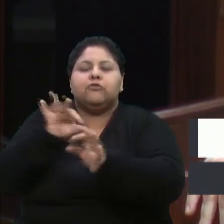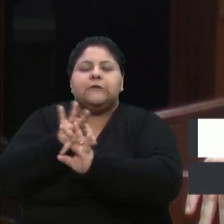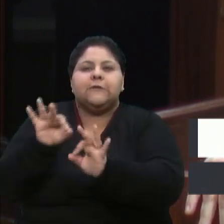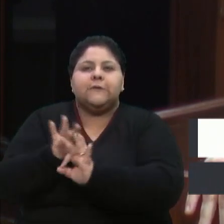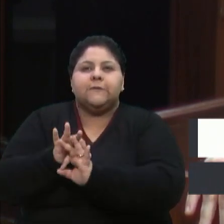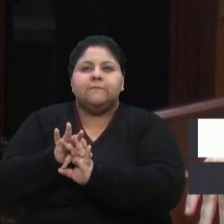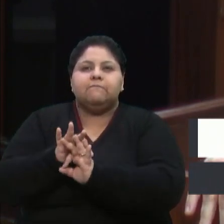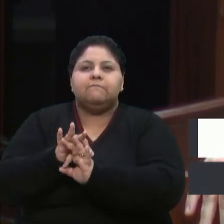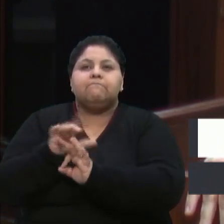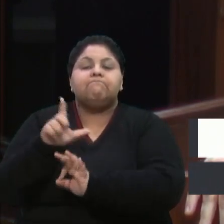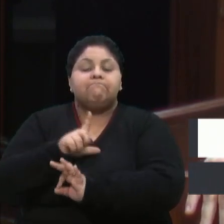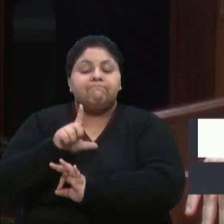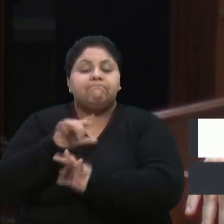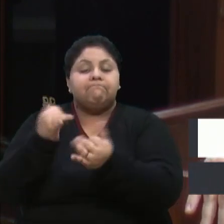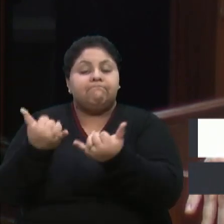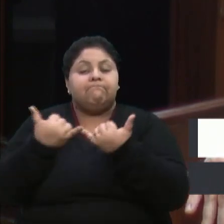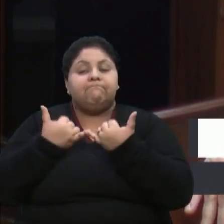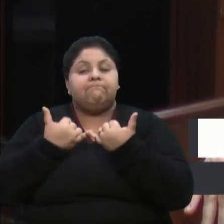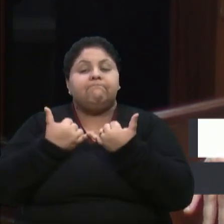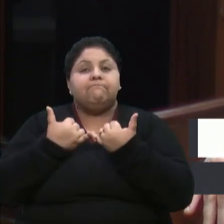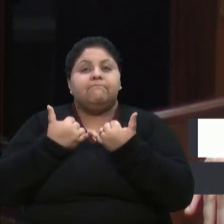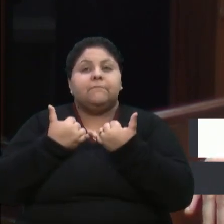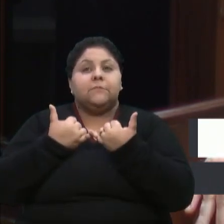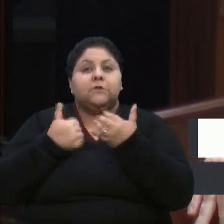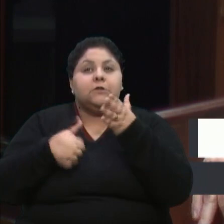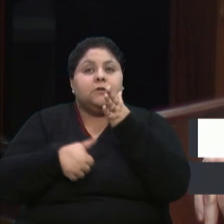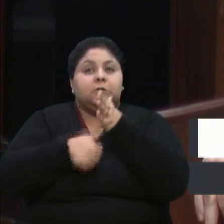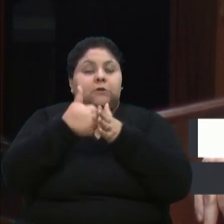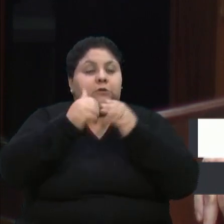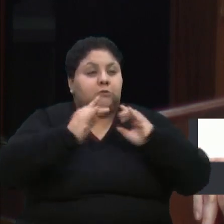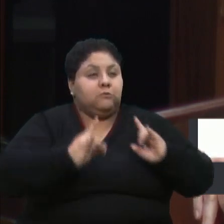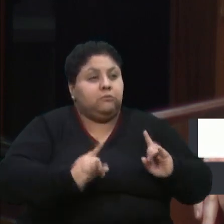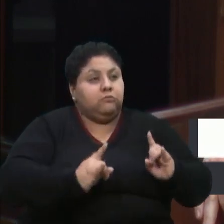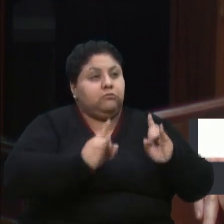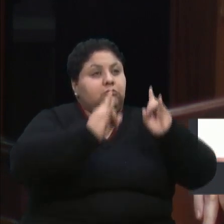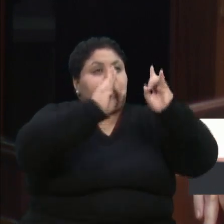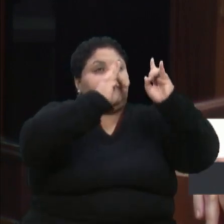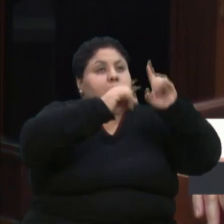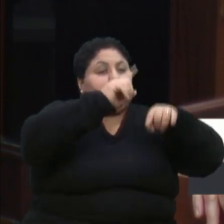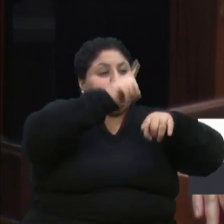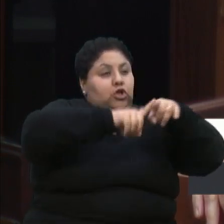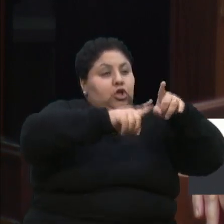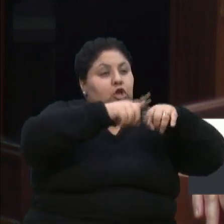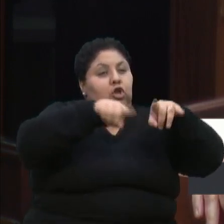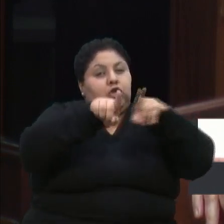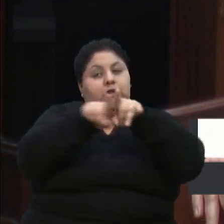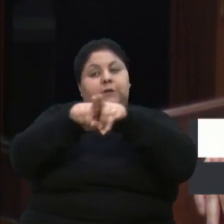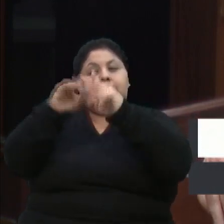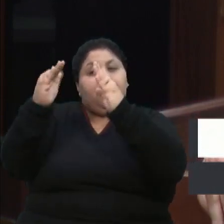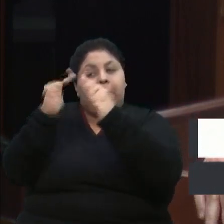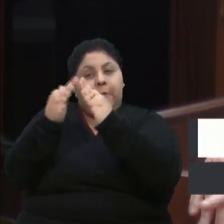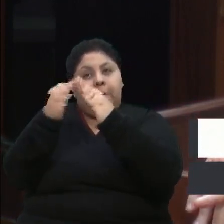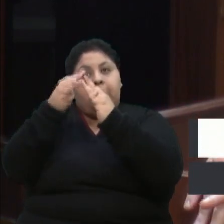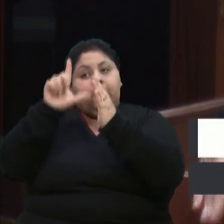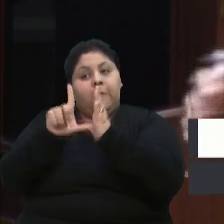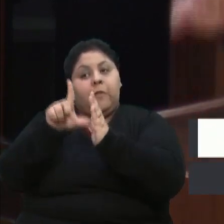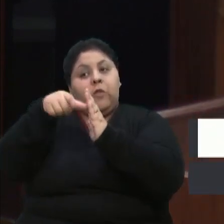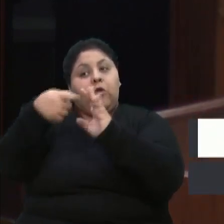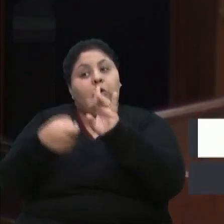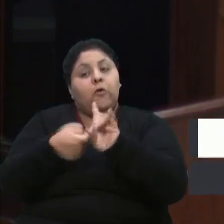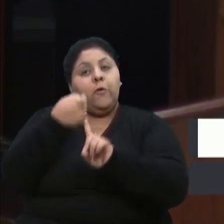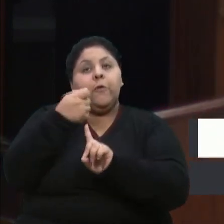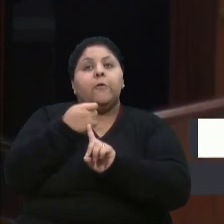Nós temos informações que serão edificadas 2 torres, uma comercial e uma residencial. Nos próximos meses nós teremos